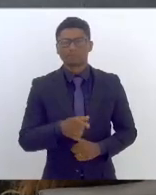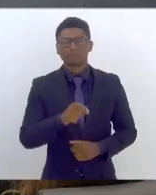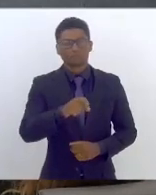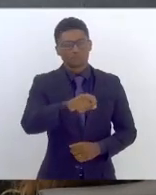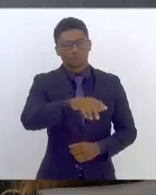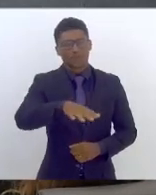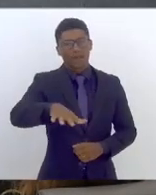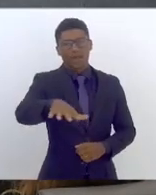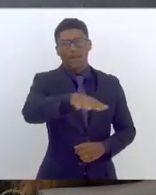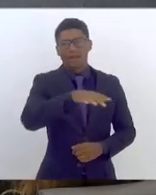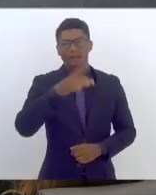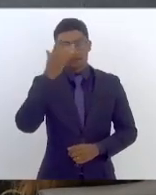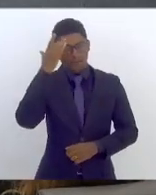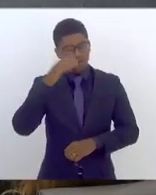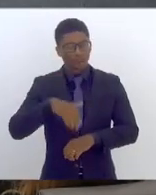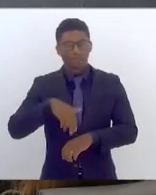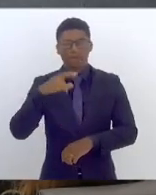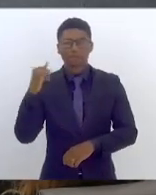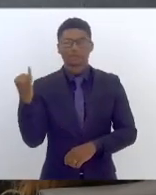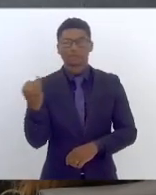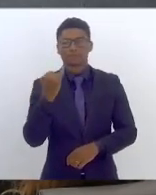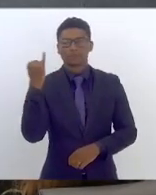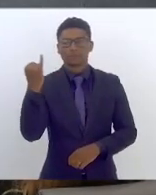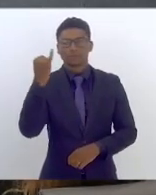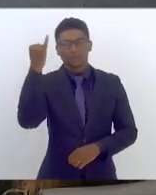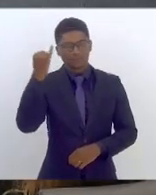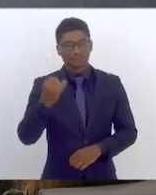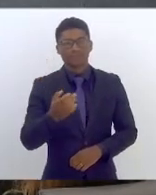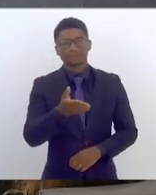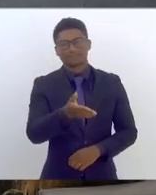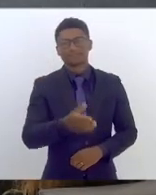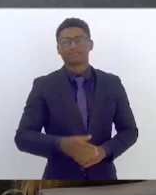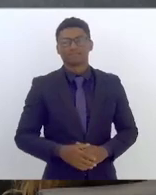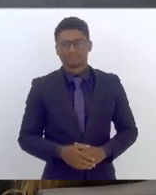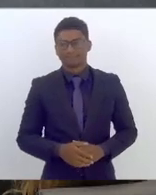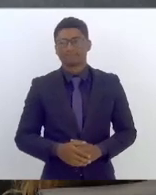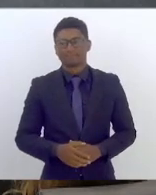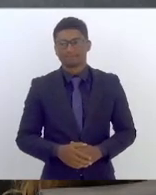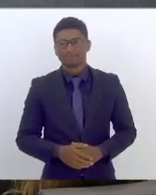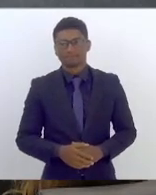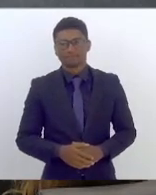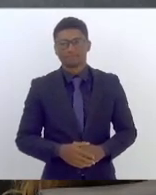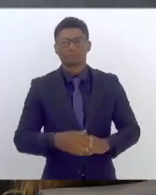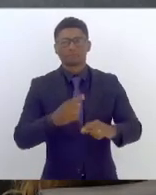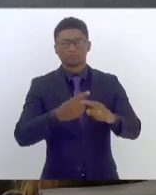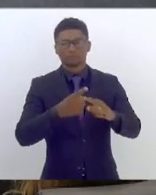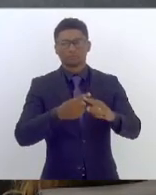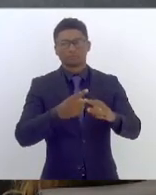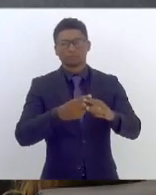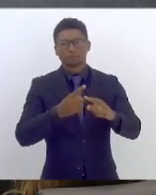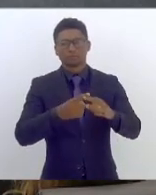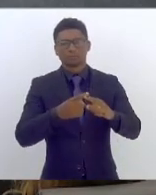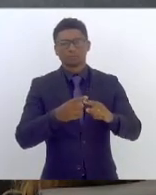eu acho que a mais importante nessa área que é a mais importante apesar de ter cumprido funções